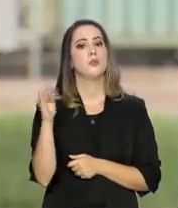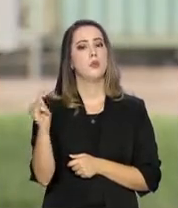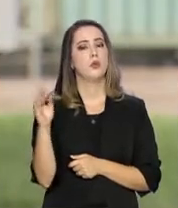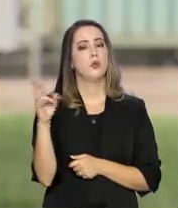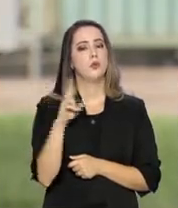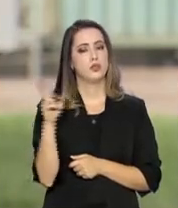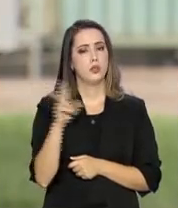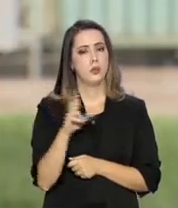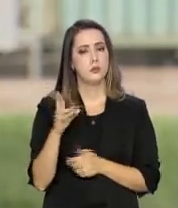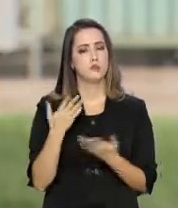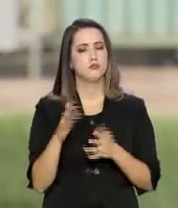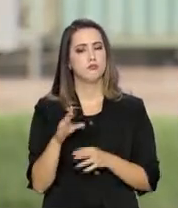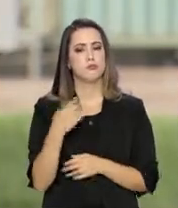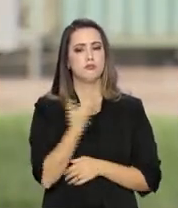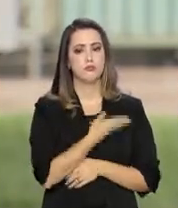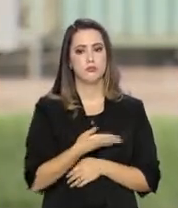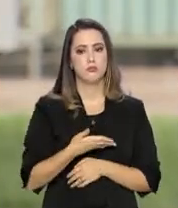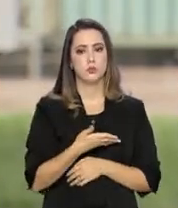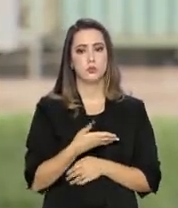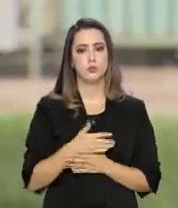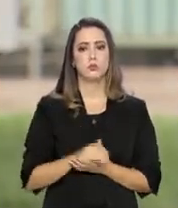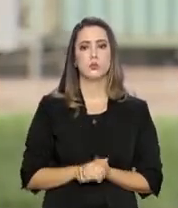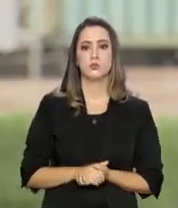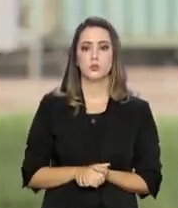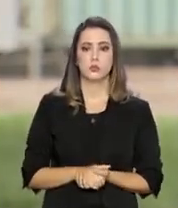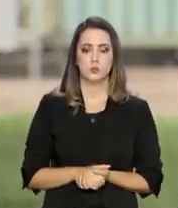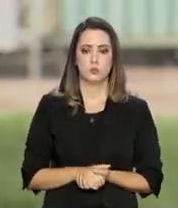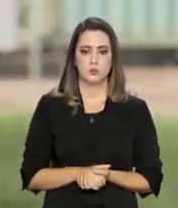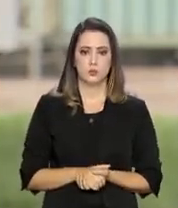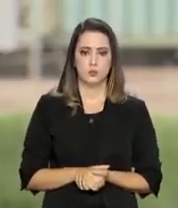reais e 3 trilhões 980 bilhões de reais